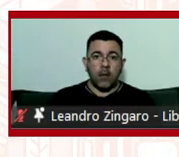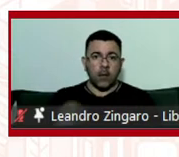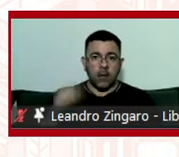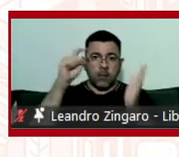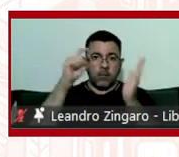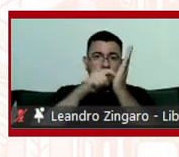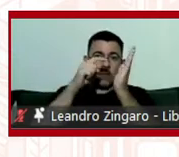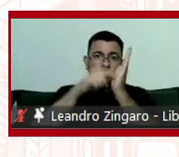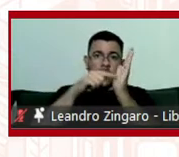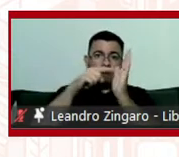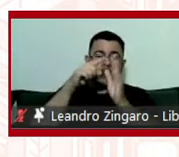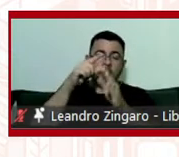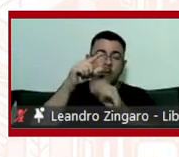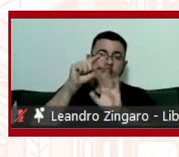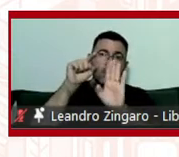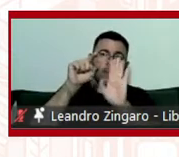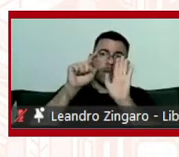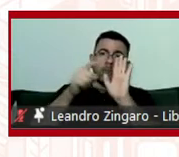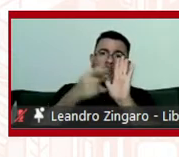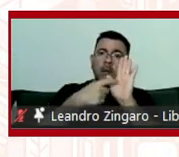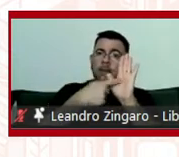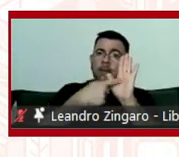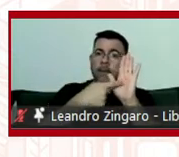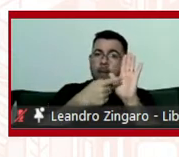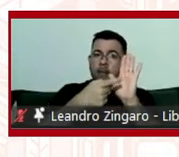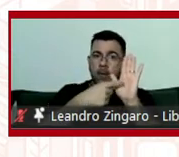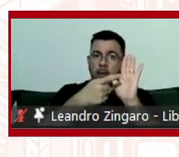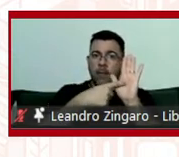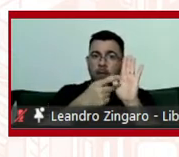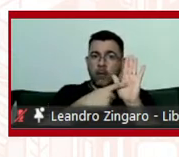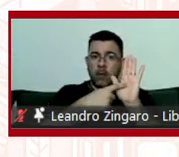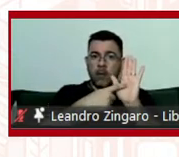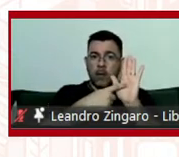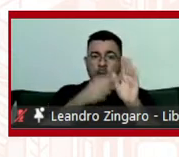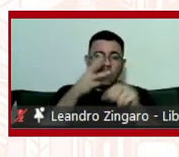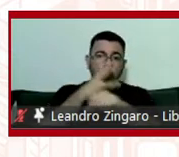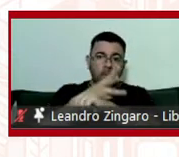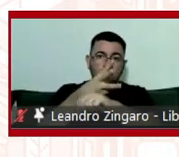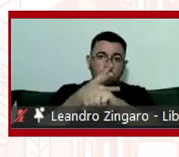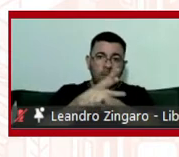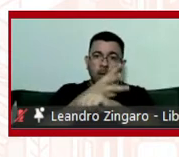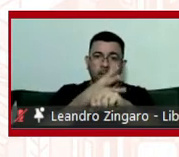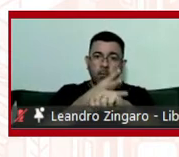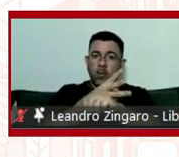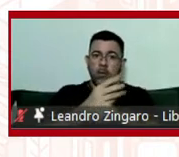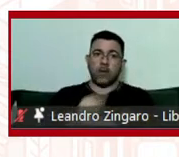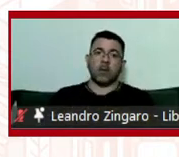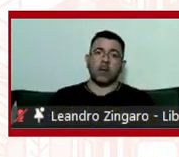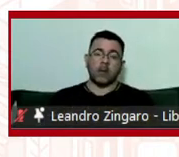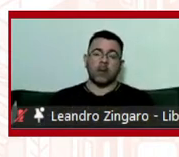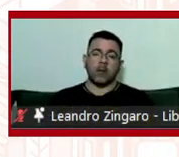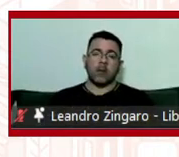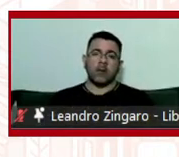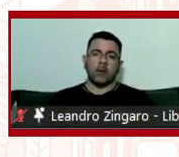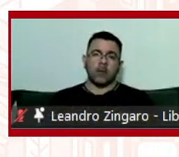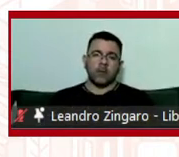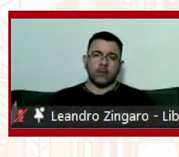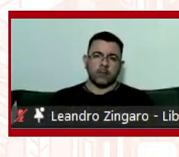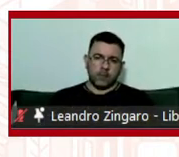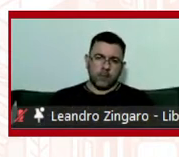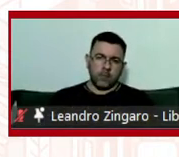ó acho que é melhor começar por esse né que é do WhatsApp isso vamos lá pessoal eu mandei o último link aí ó do